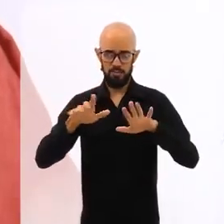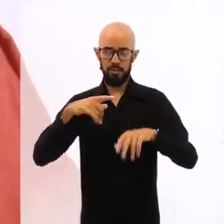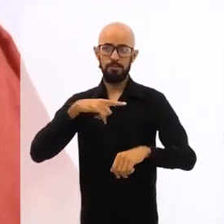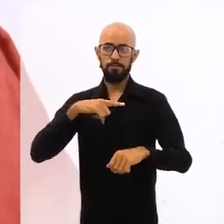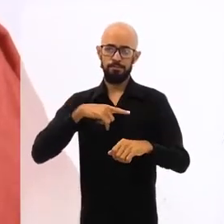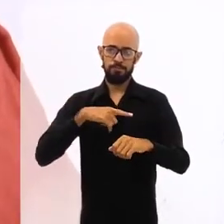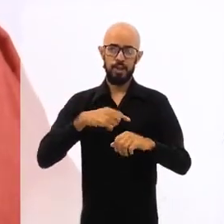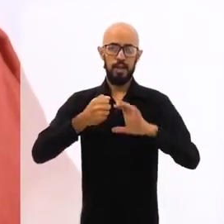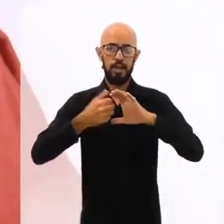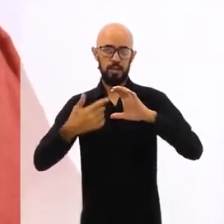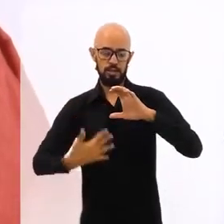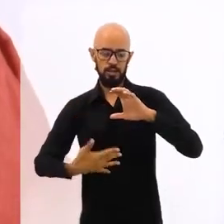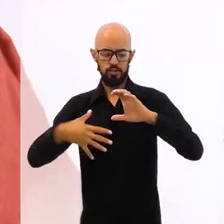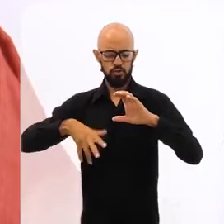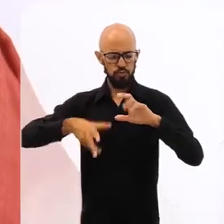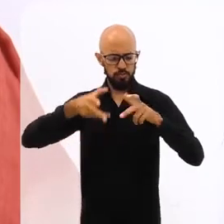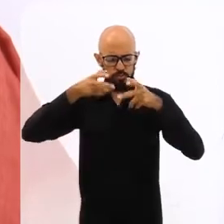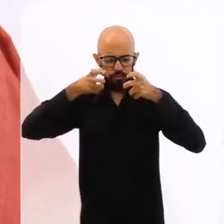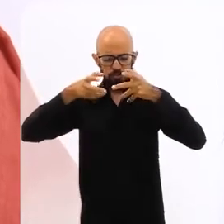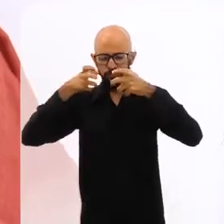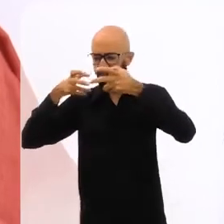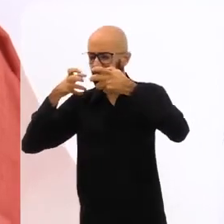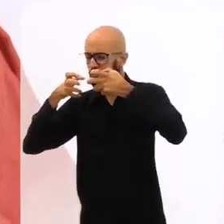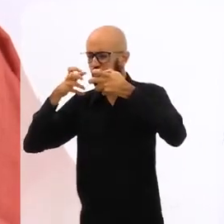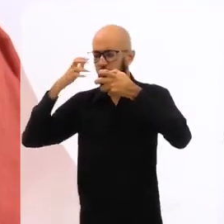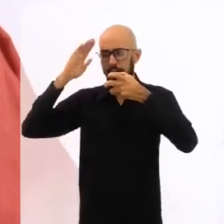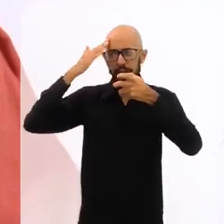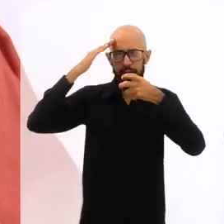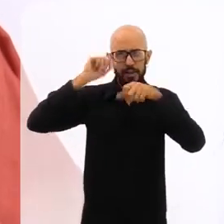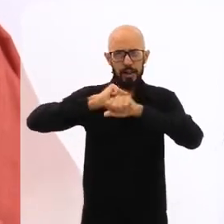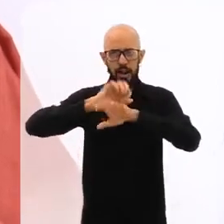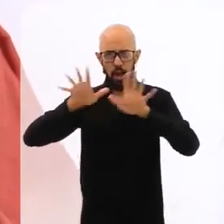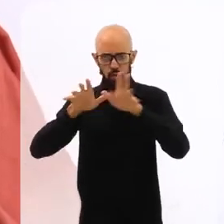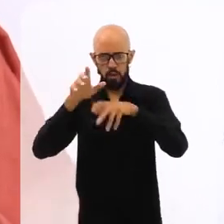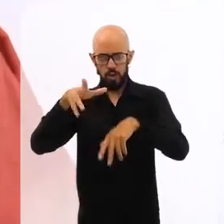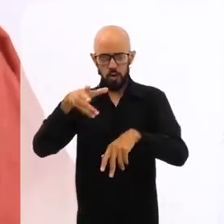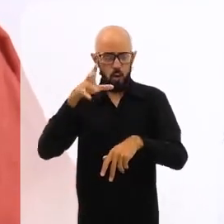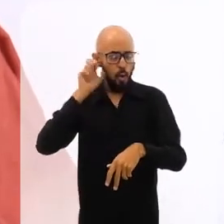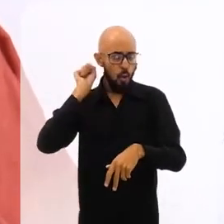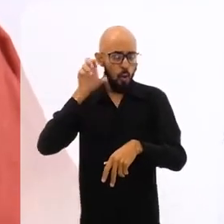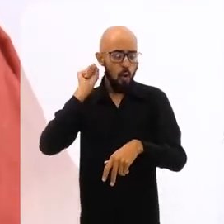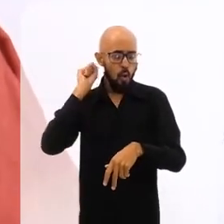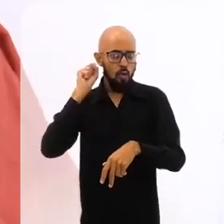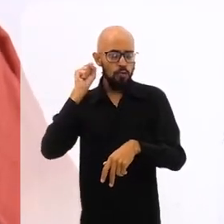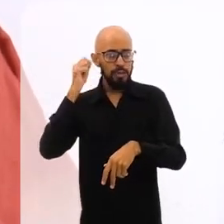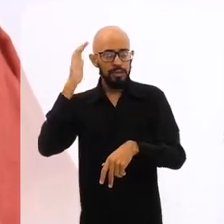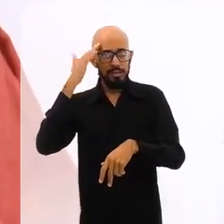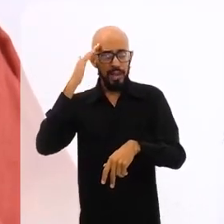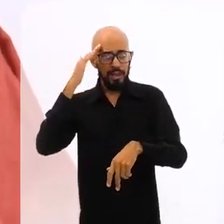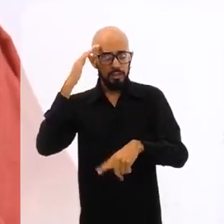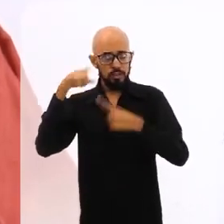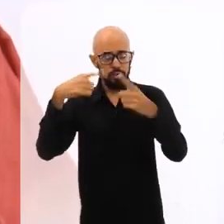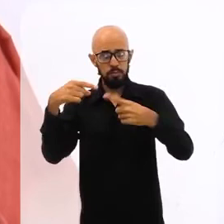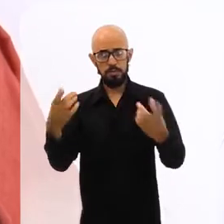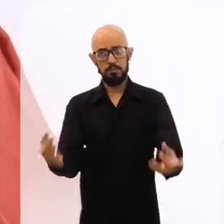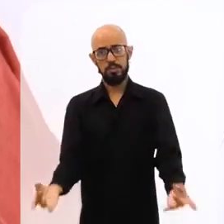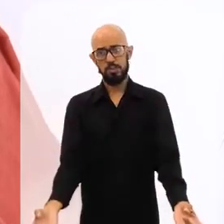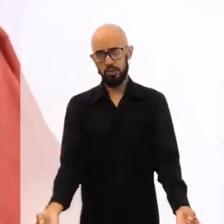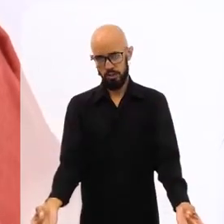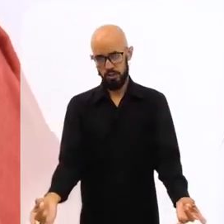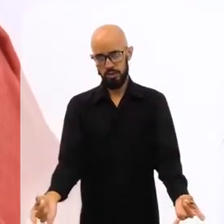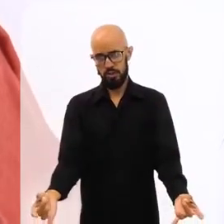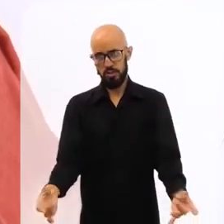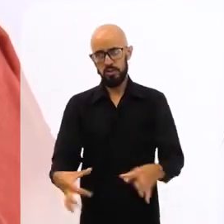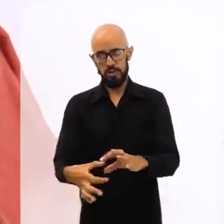um aspecto de escutar, né, para que ele possa compreender, ele escuta, compreende e medita. Então, ele